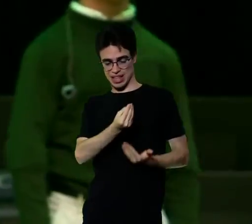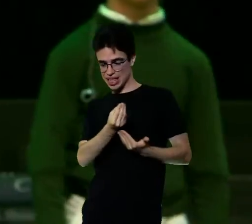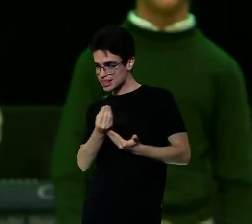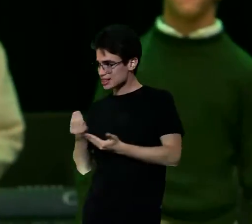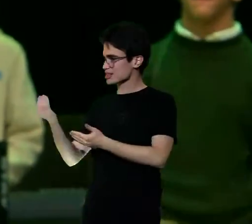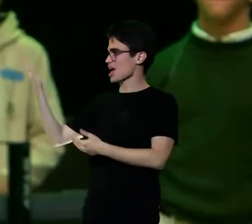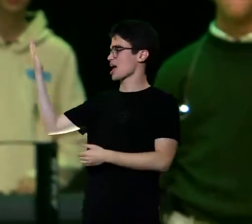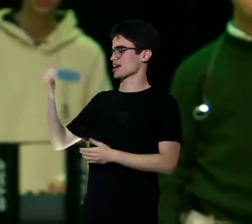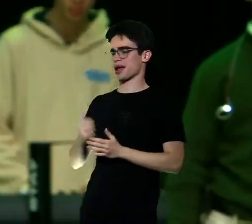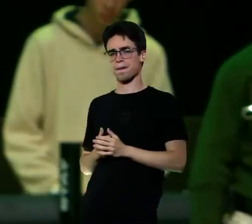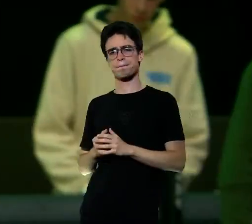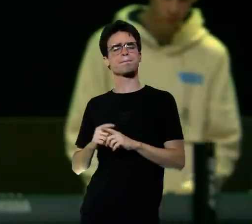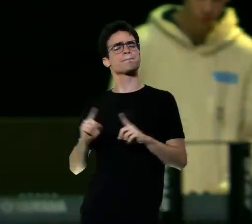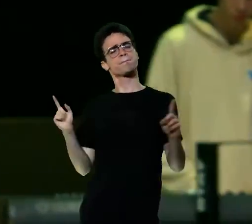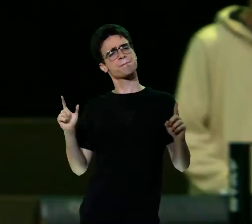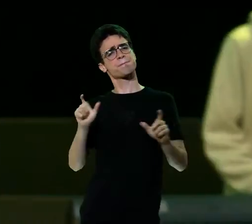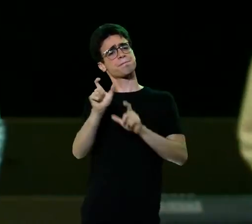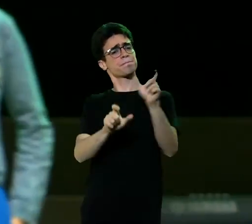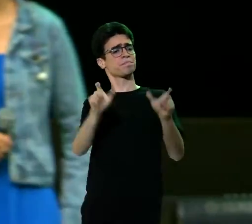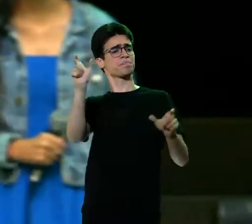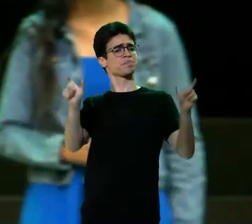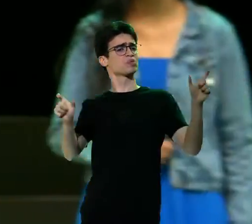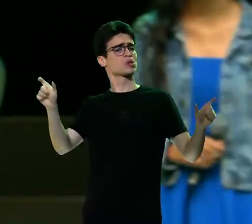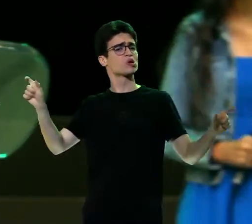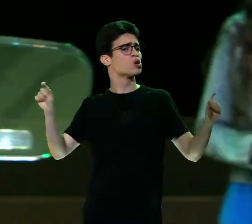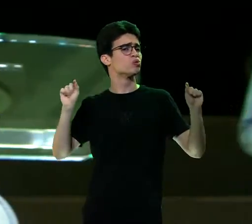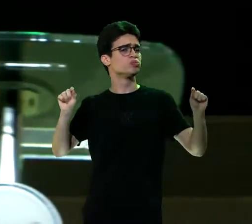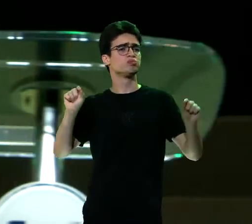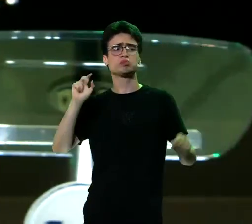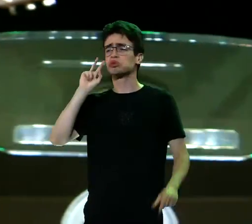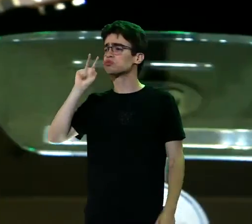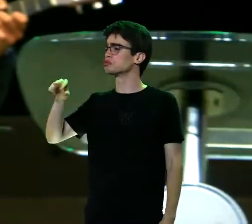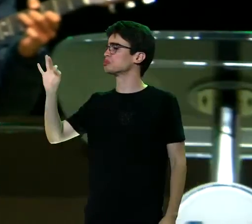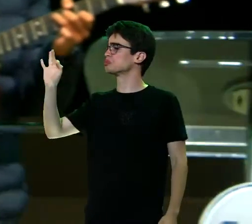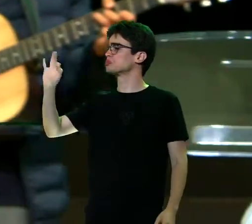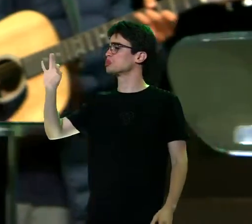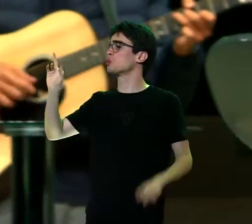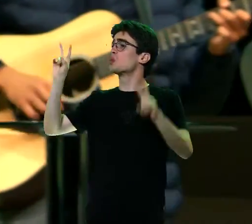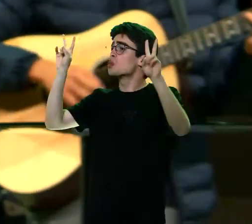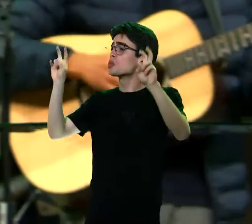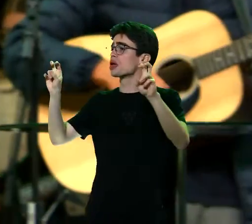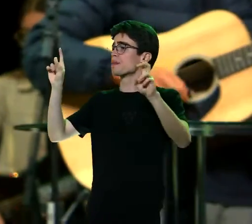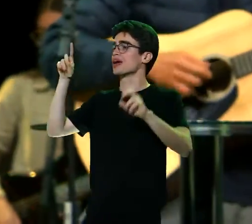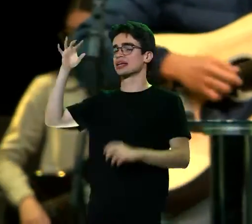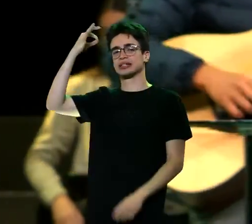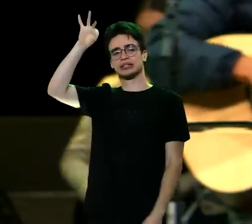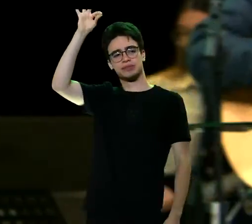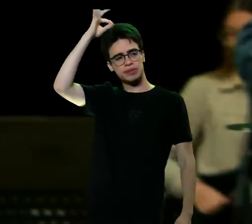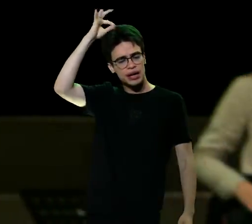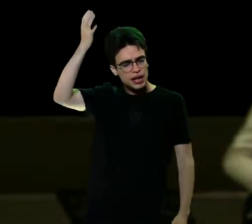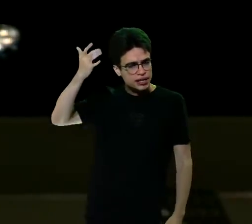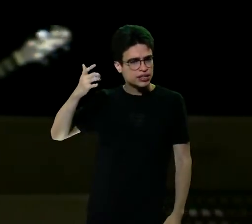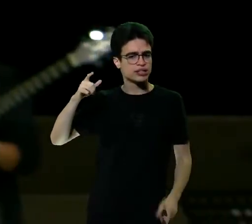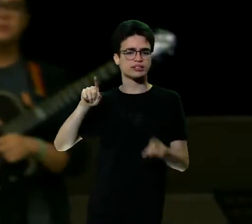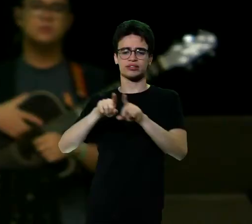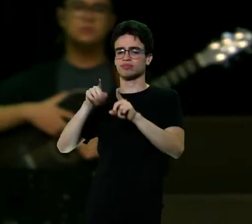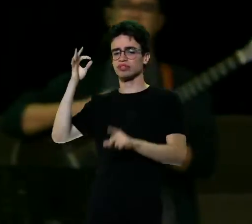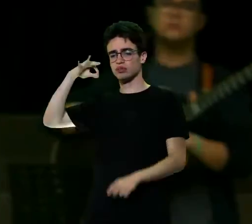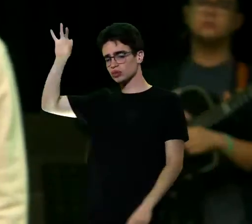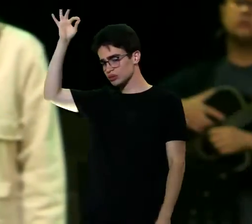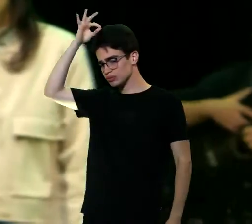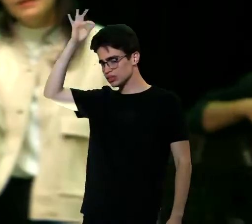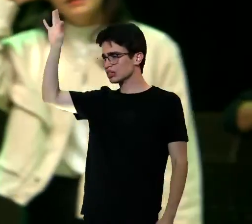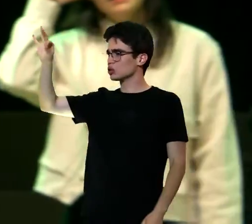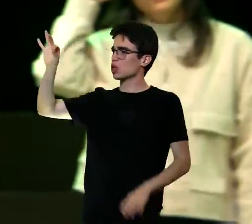aqui que nunca tinham escutado falar do Espírito Santo, falar de tudo que o Espírito Santo pode fazer nas